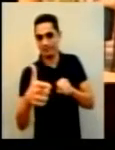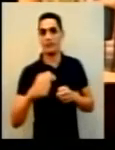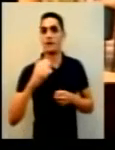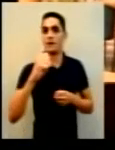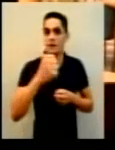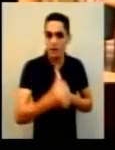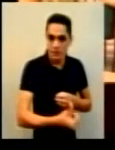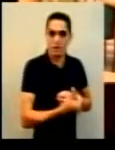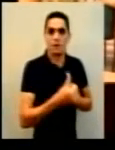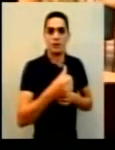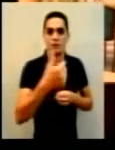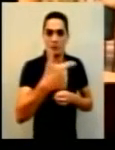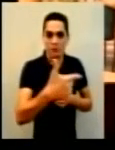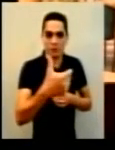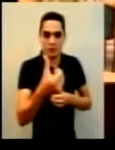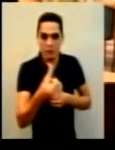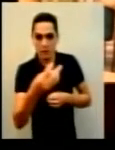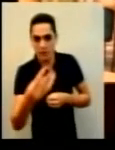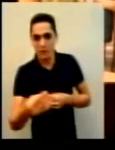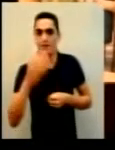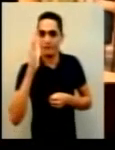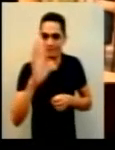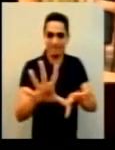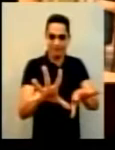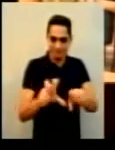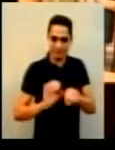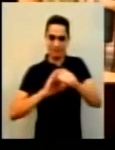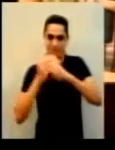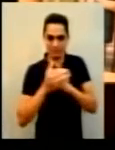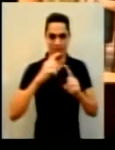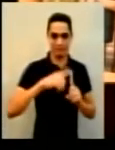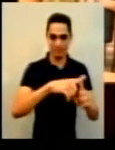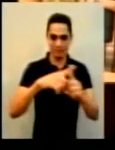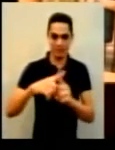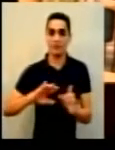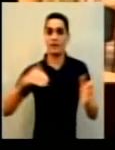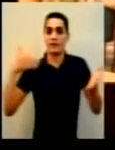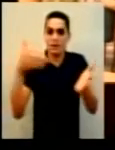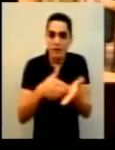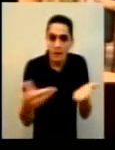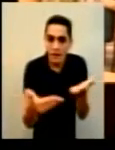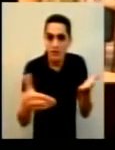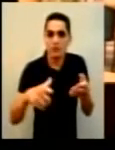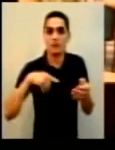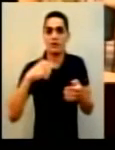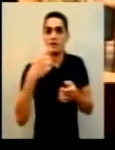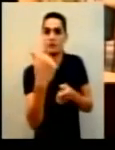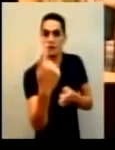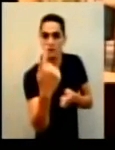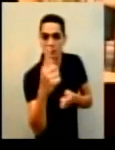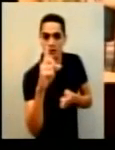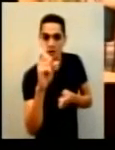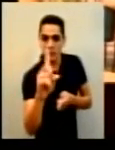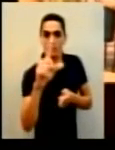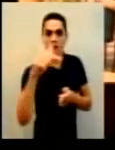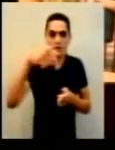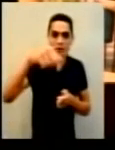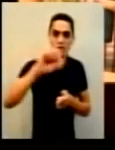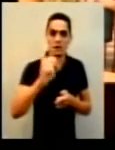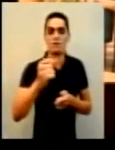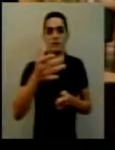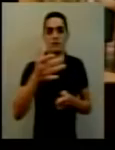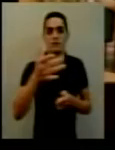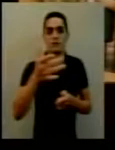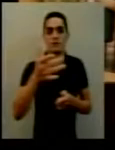doença. Temos até o momento 179 óbitos confirmados. Até o momento, né, foram recuperados pessoas